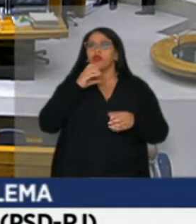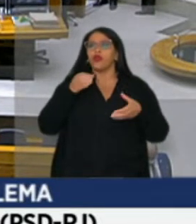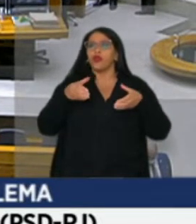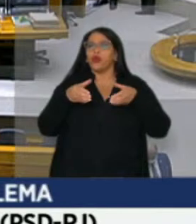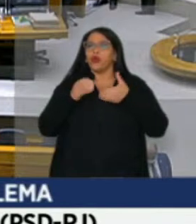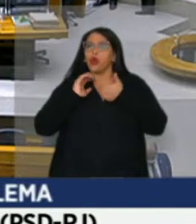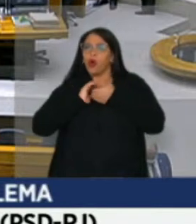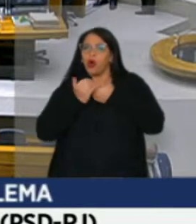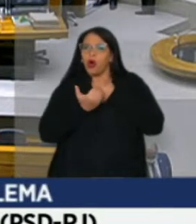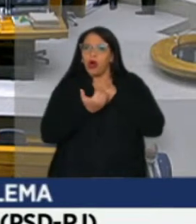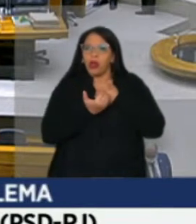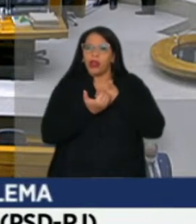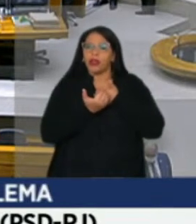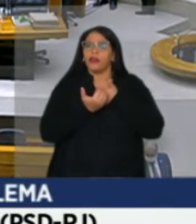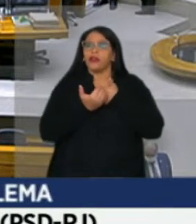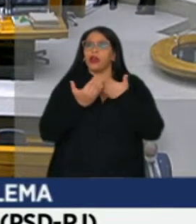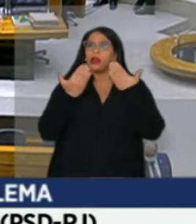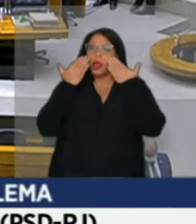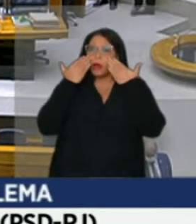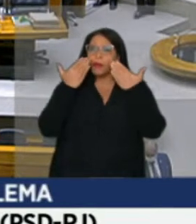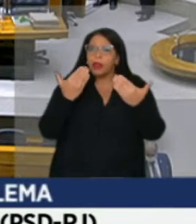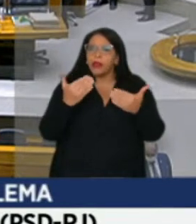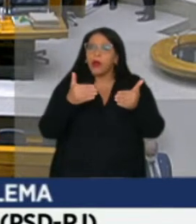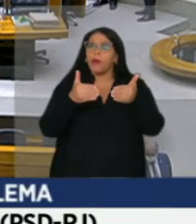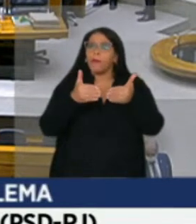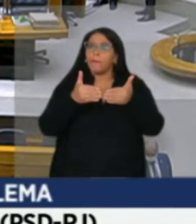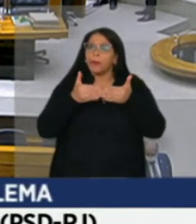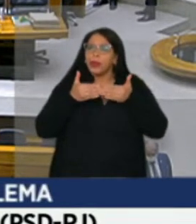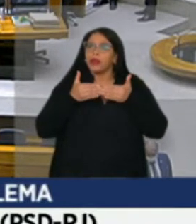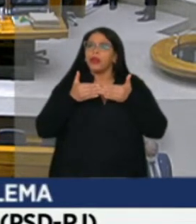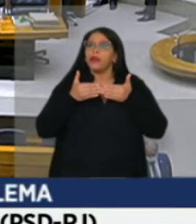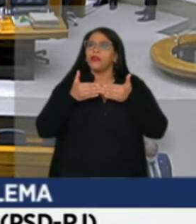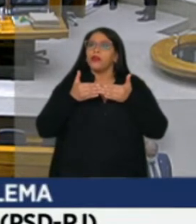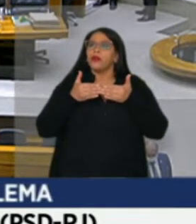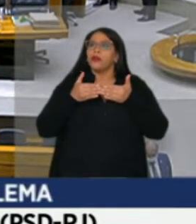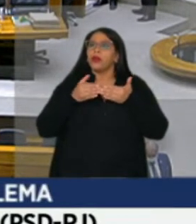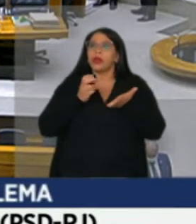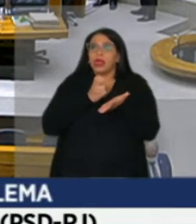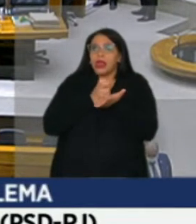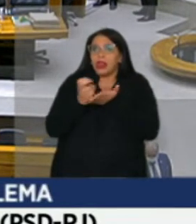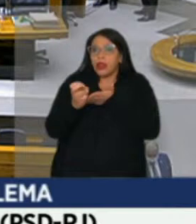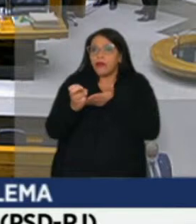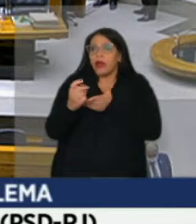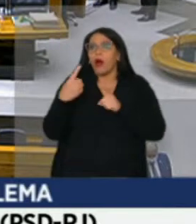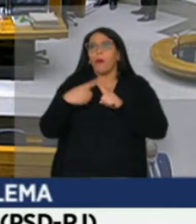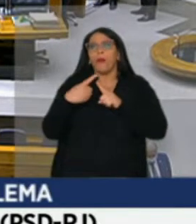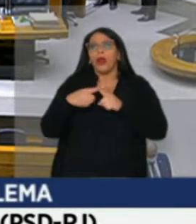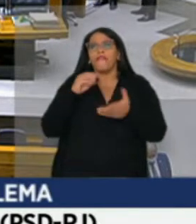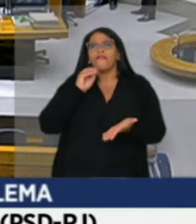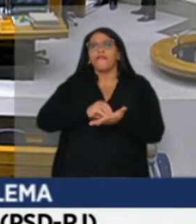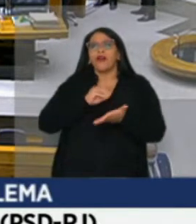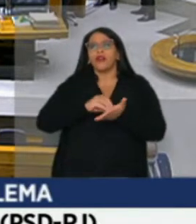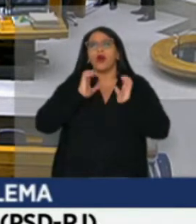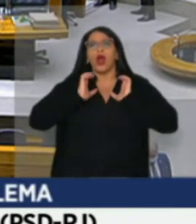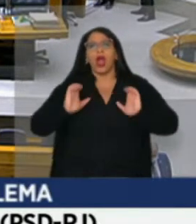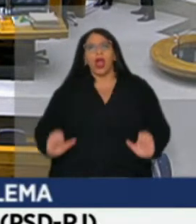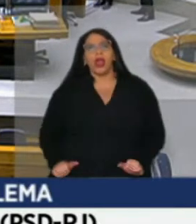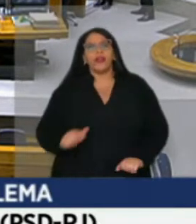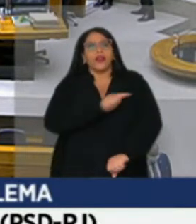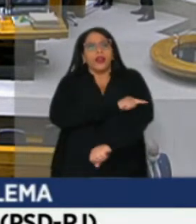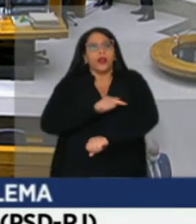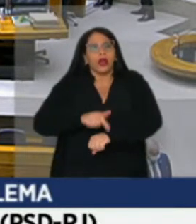de Ética e Decoro Parlamentar, recomendou a cassação do mandato da deputada Flor de Lis por quebra de decoro parlamentar.